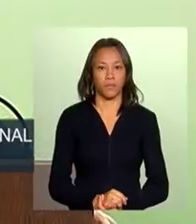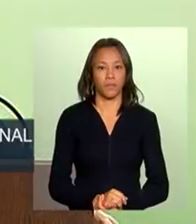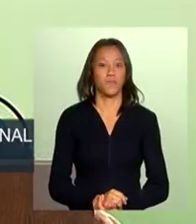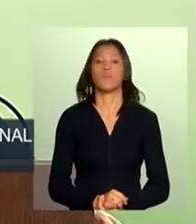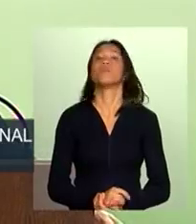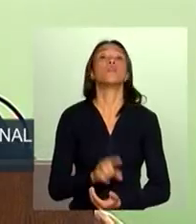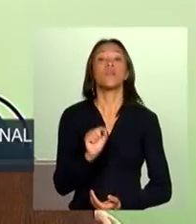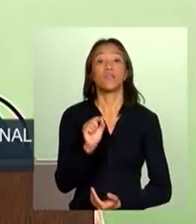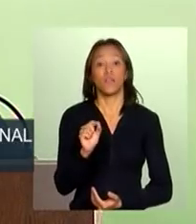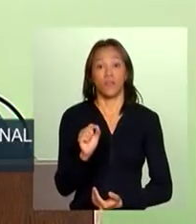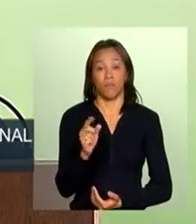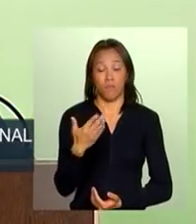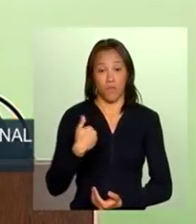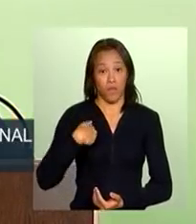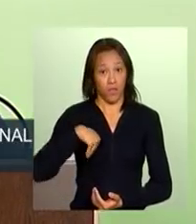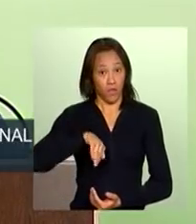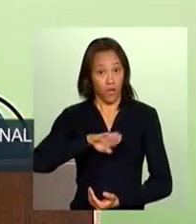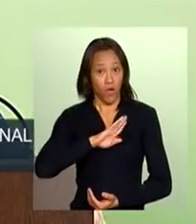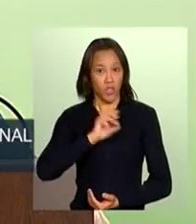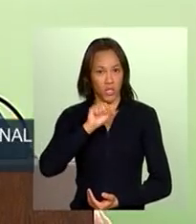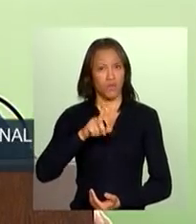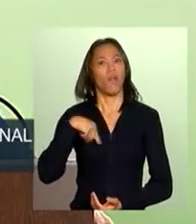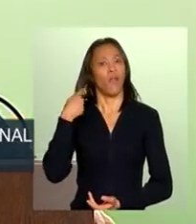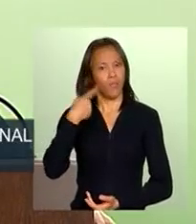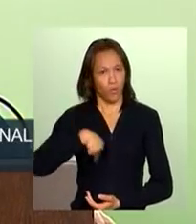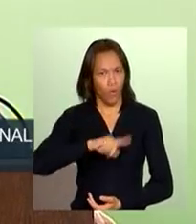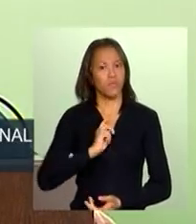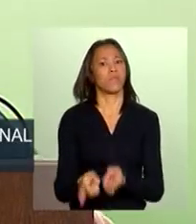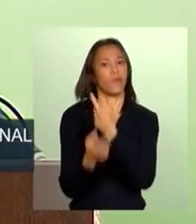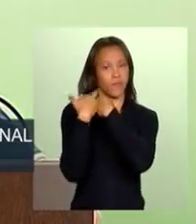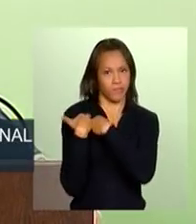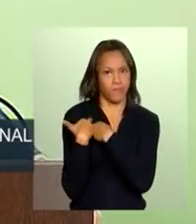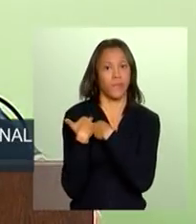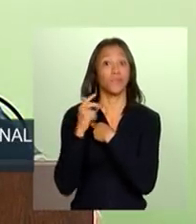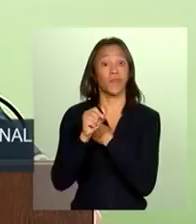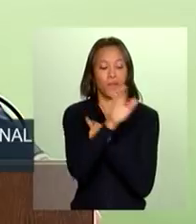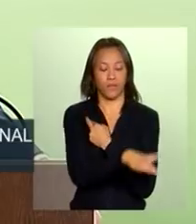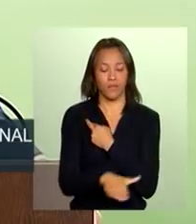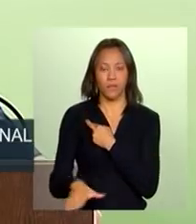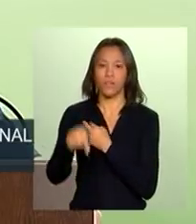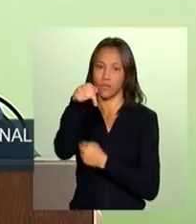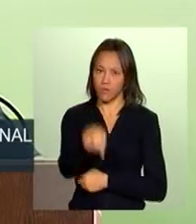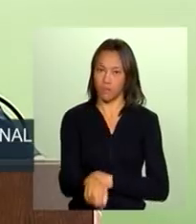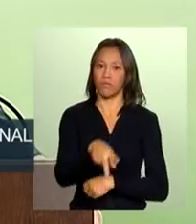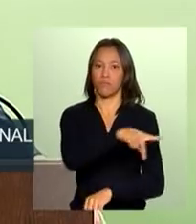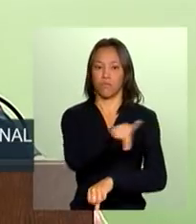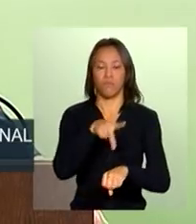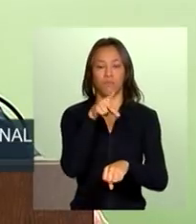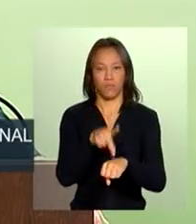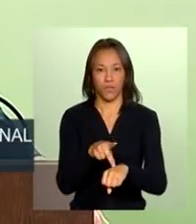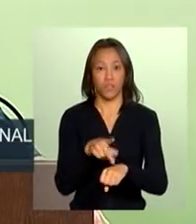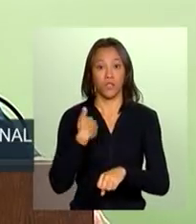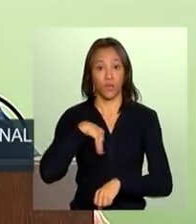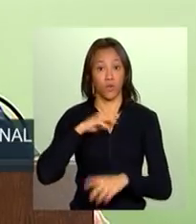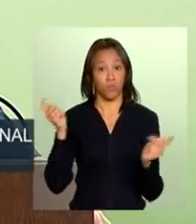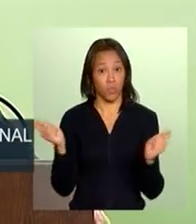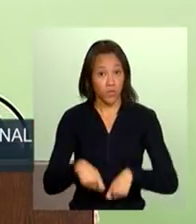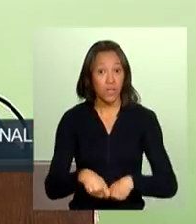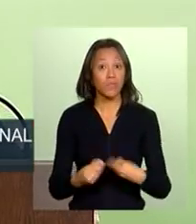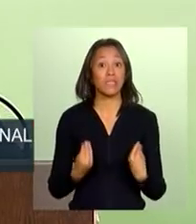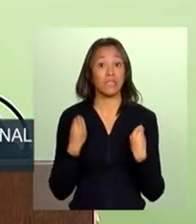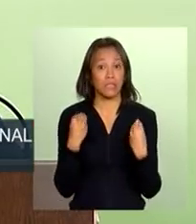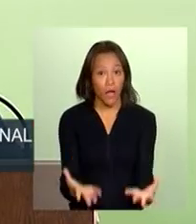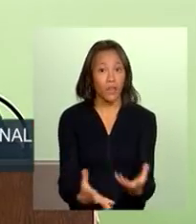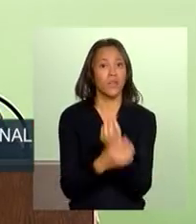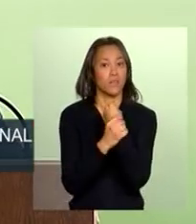que sendo uma das nossas maiores obrigações às crianças desse país, nós possamos assegurar